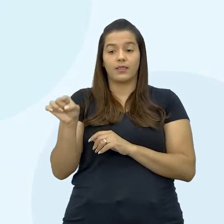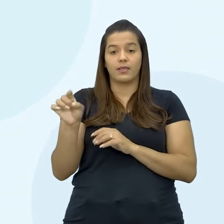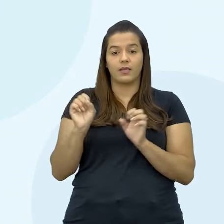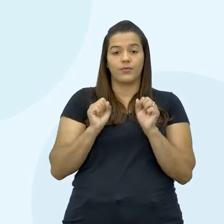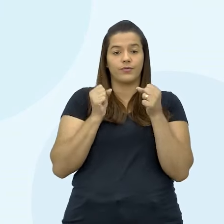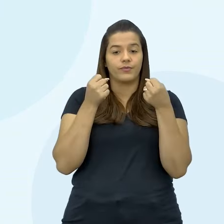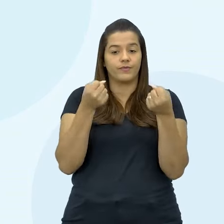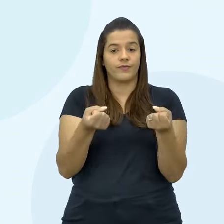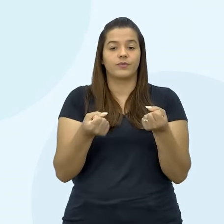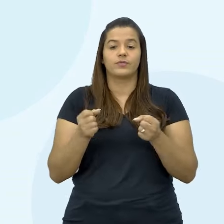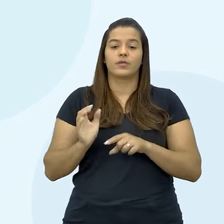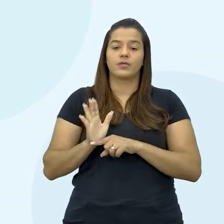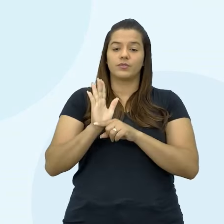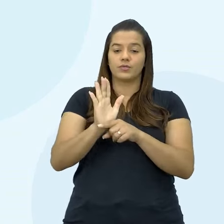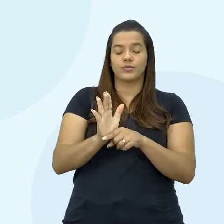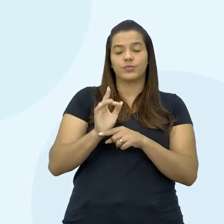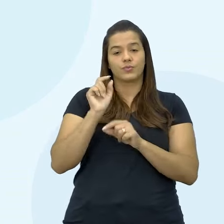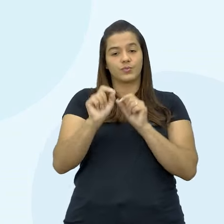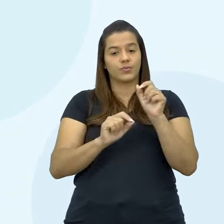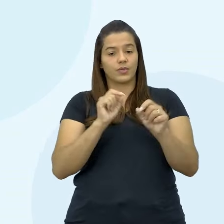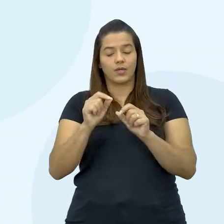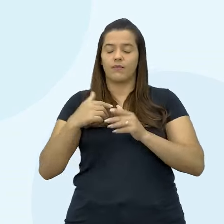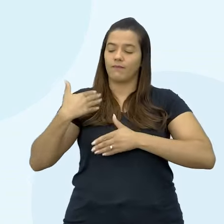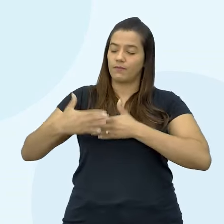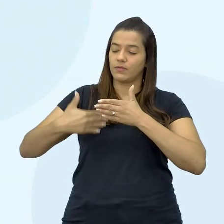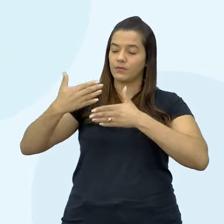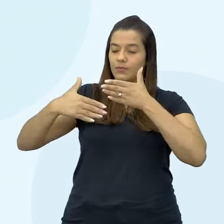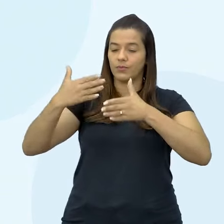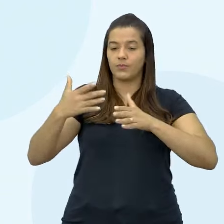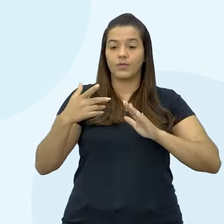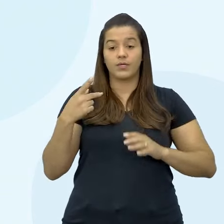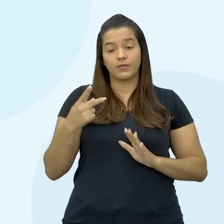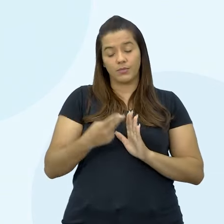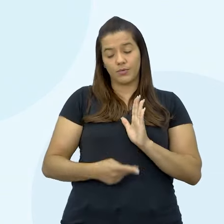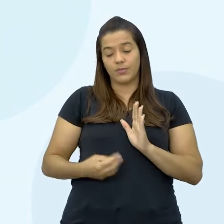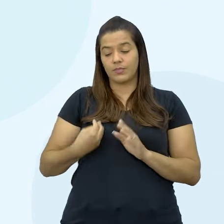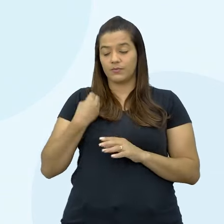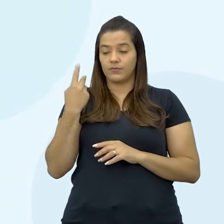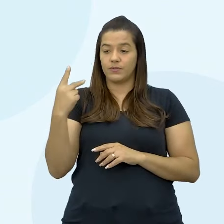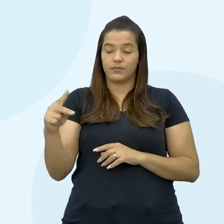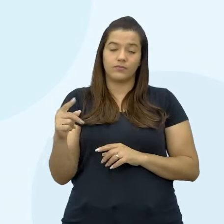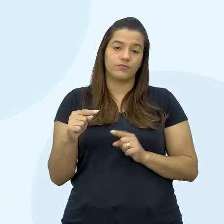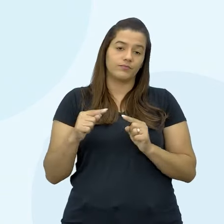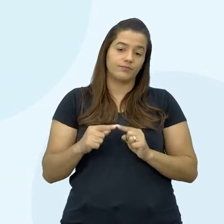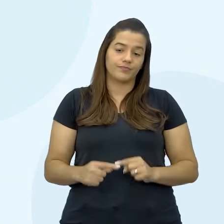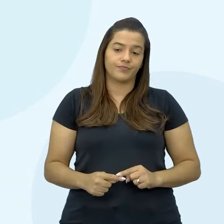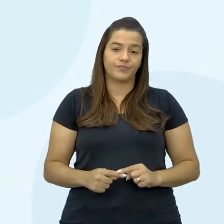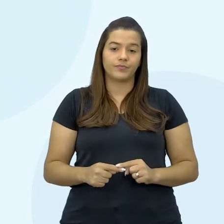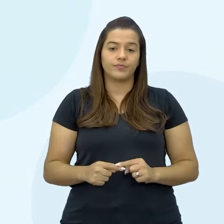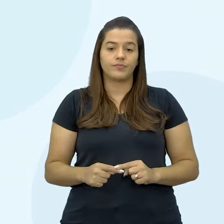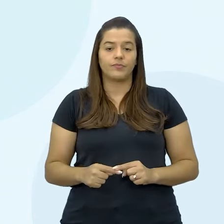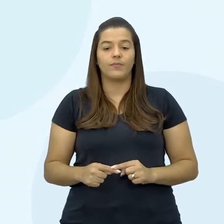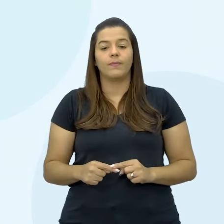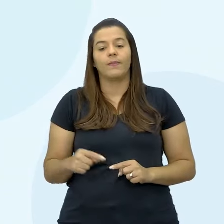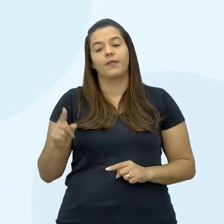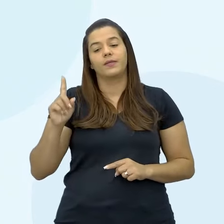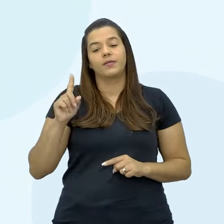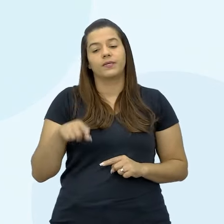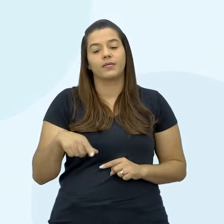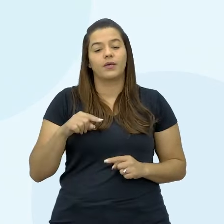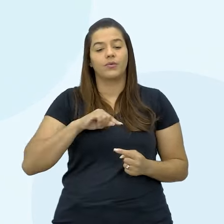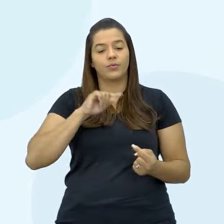empreendedor, ele ajuda muito no desenvolvimento do projeto de vida do estudante. E isso é